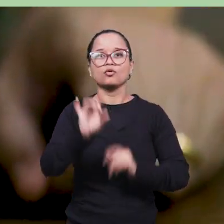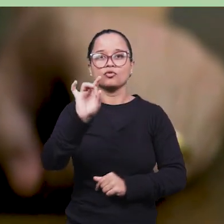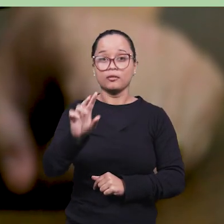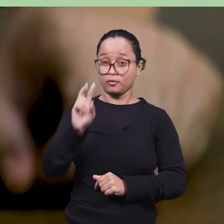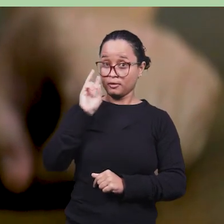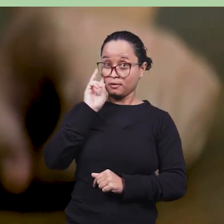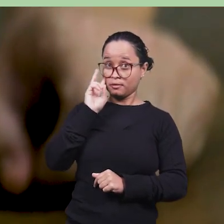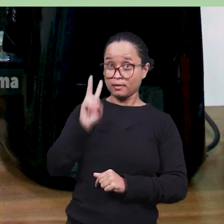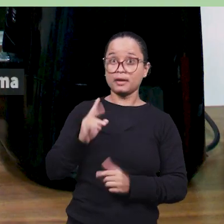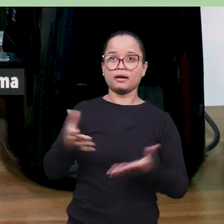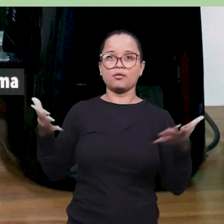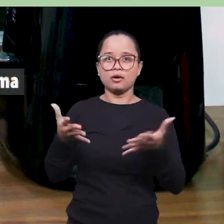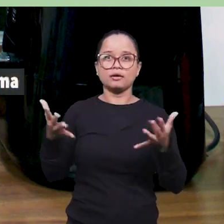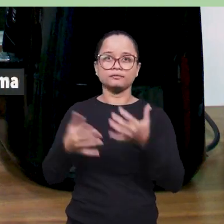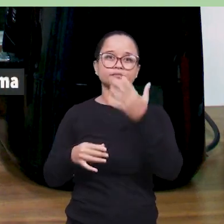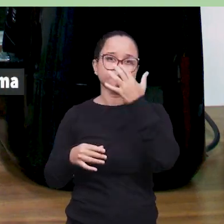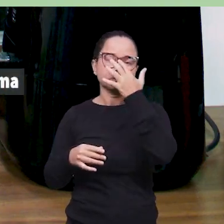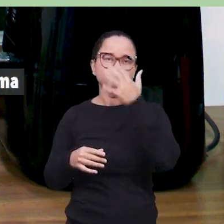para vocês verem, gente, ó.